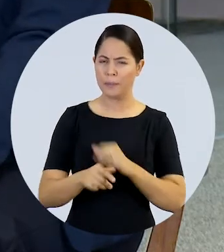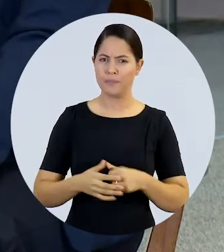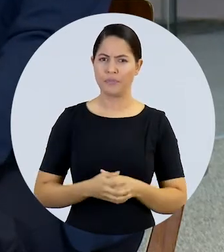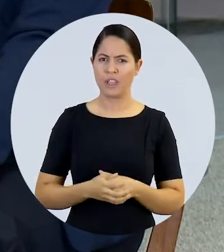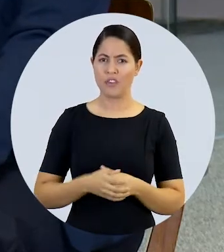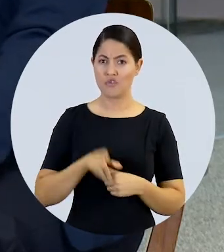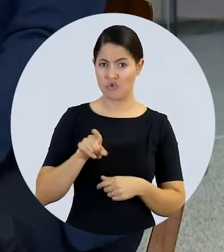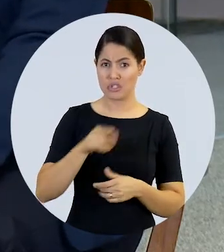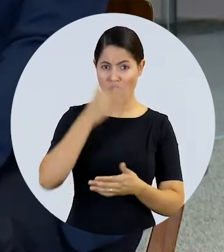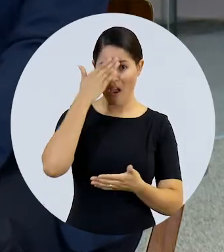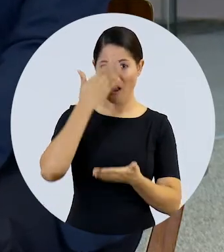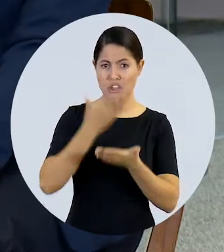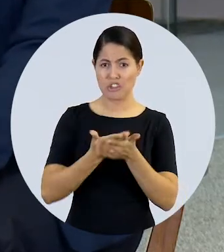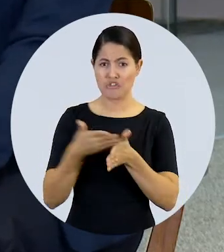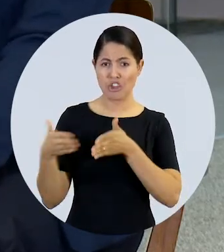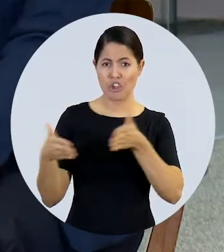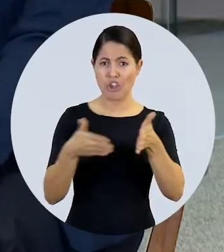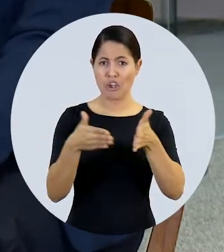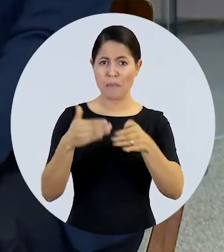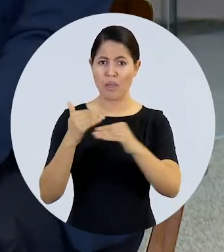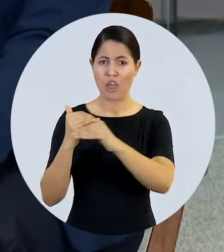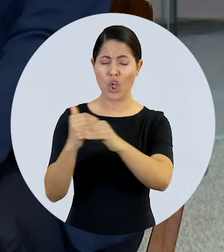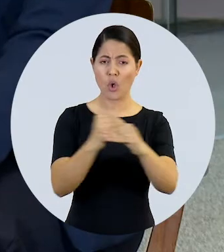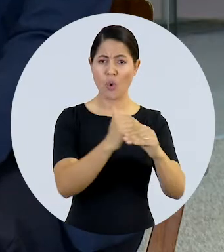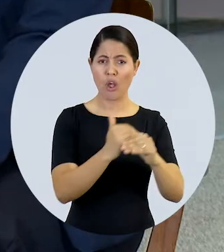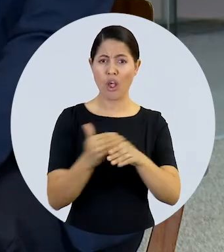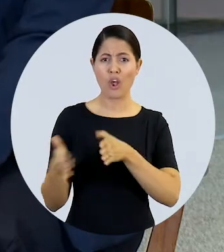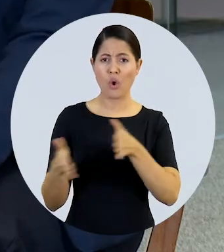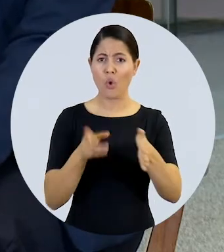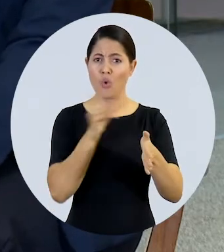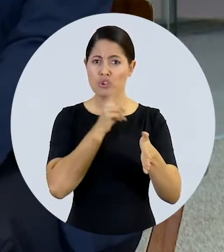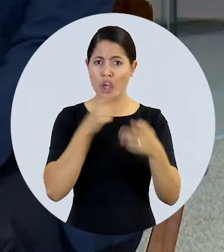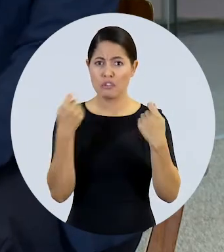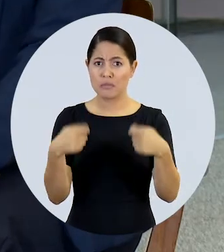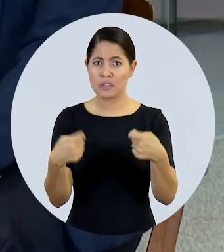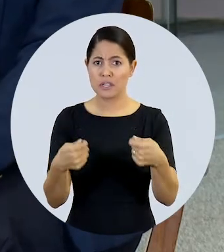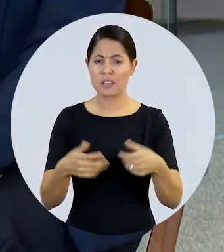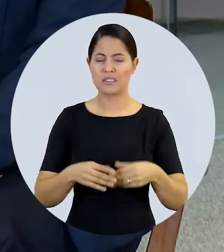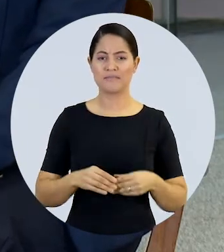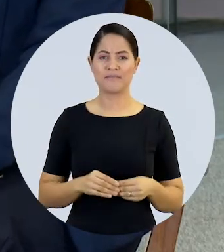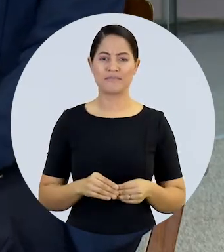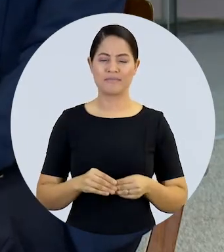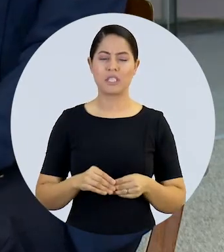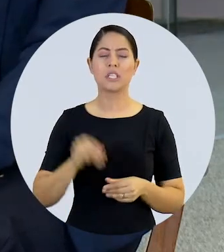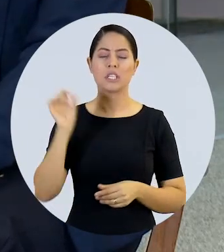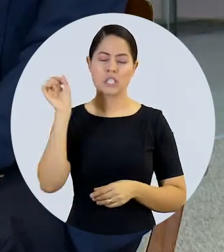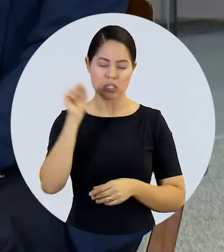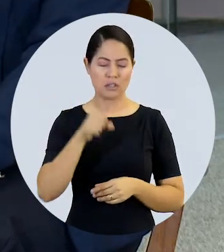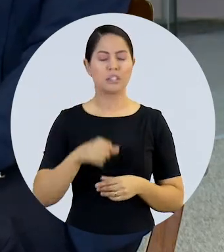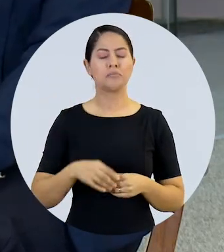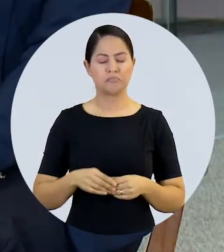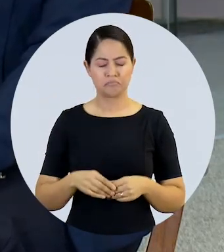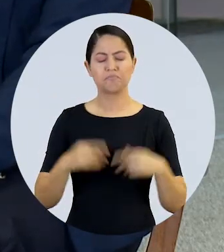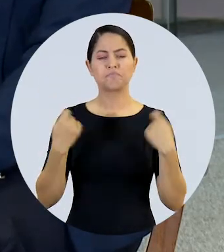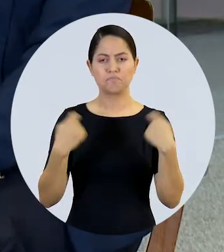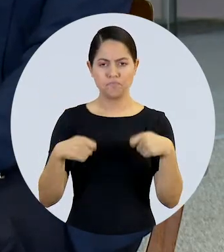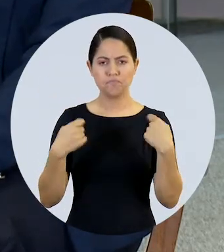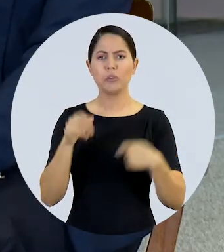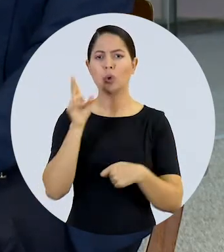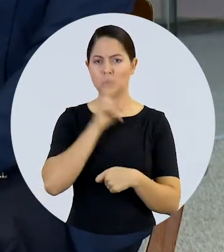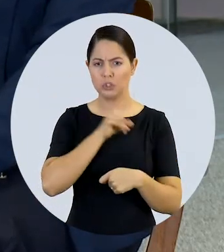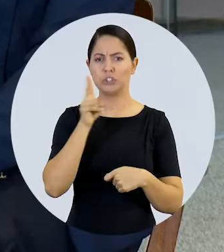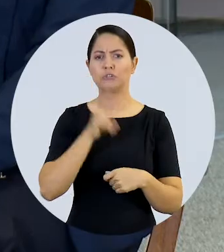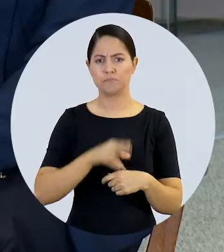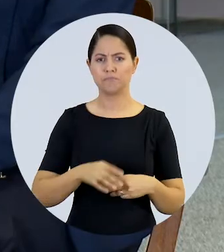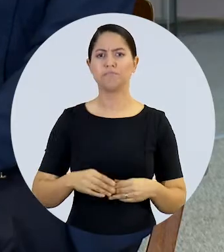senhora acredita que o caminho para a igualdade é um caminho que deve ser trilhado urgentemente? Sem sombra de dúvidas. Sem